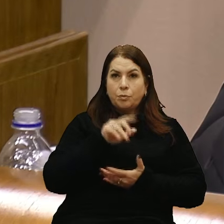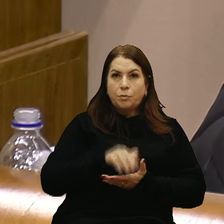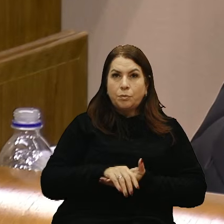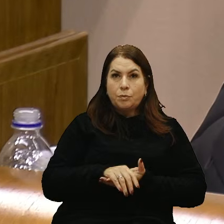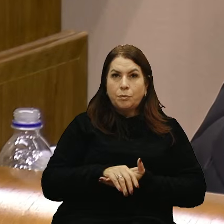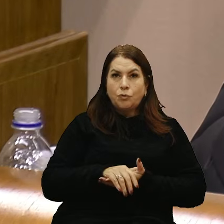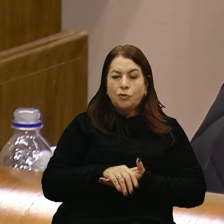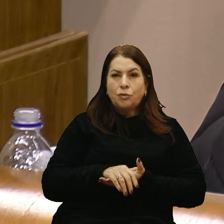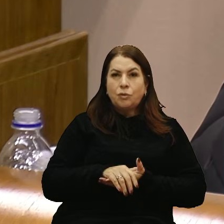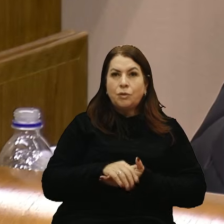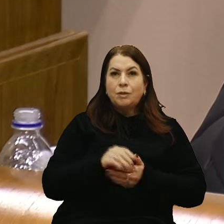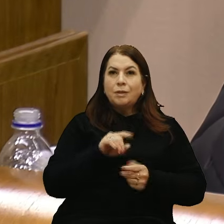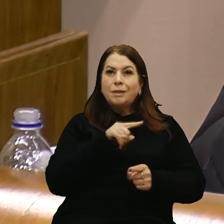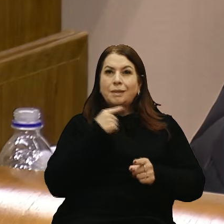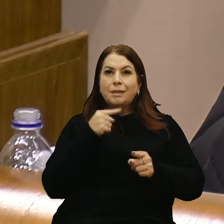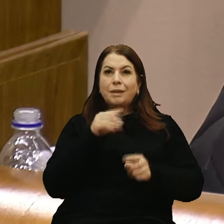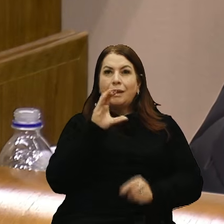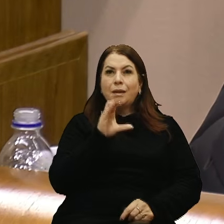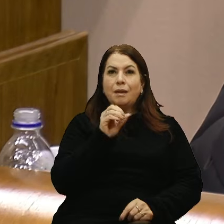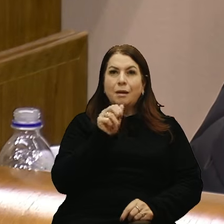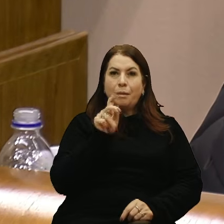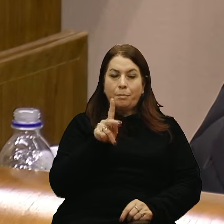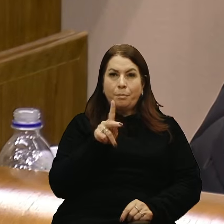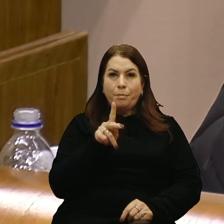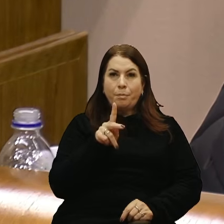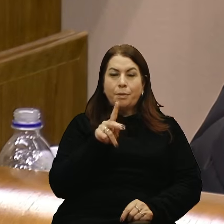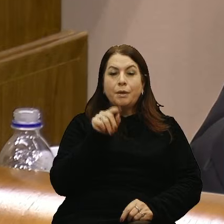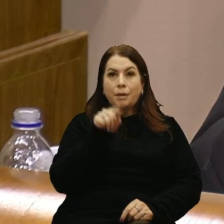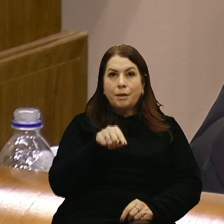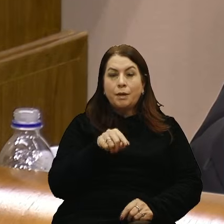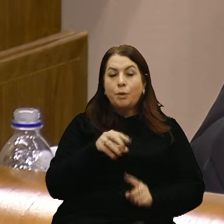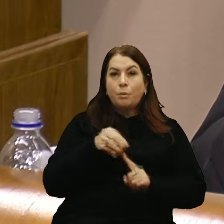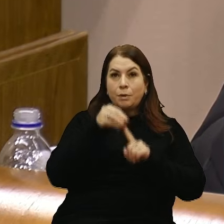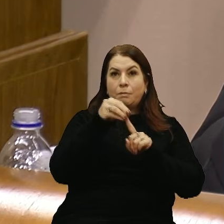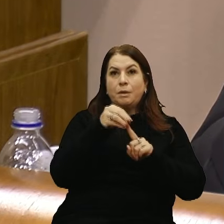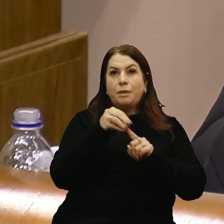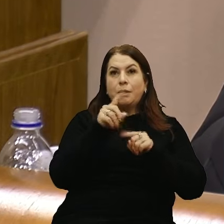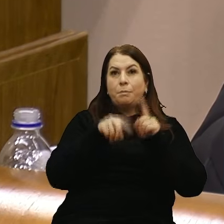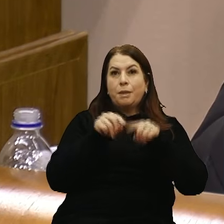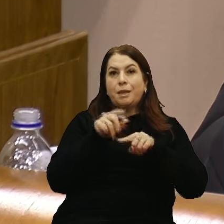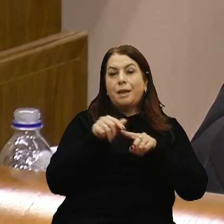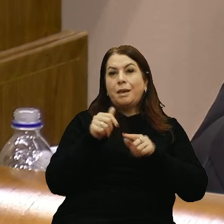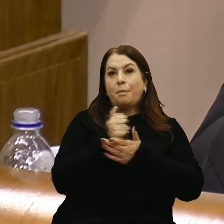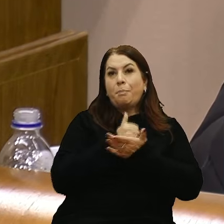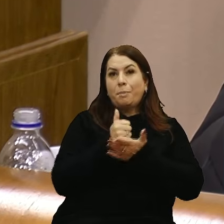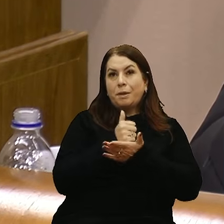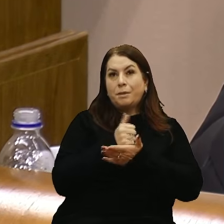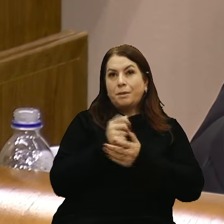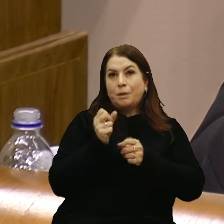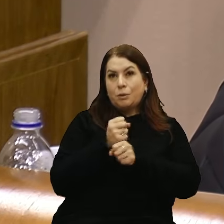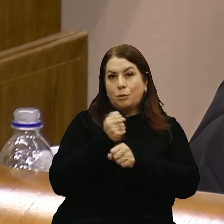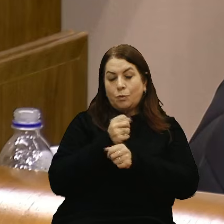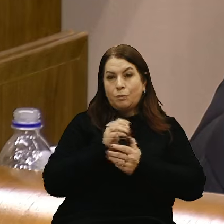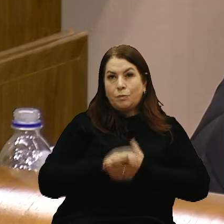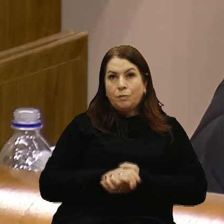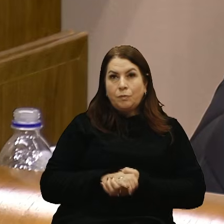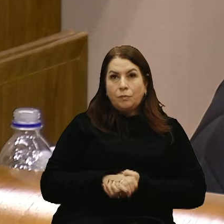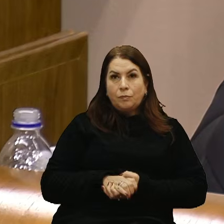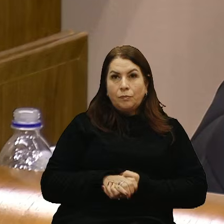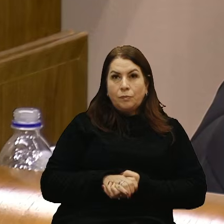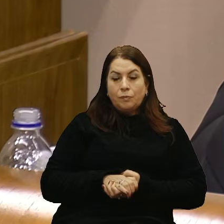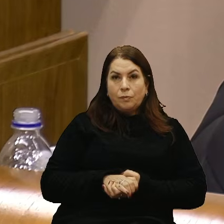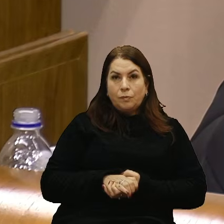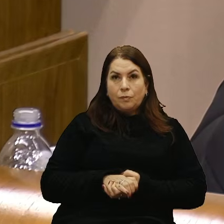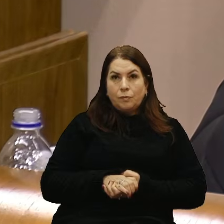de defasagem do CAP, que é a principal matéria-prima das obras.